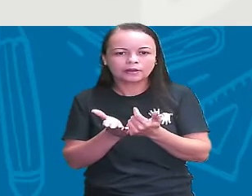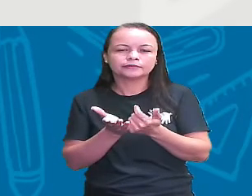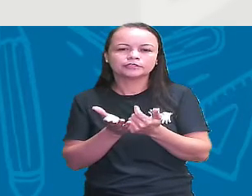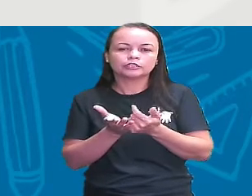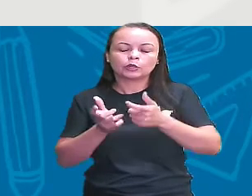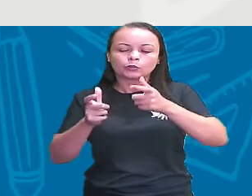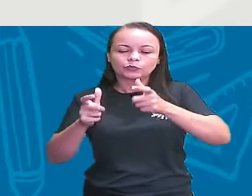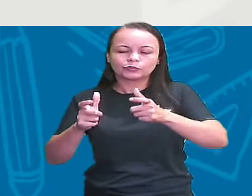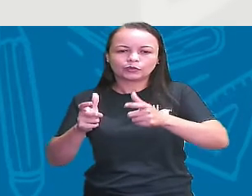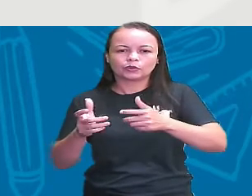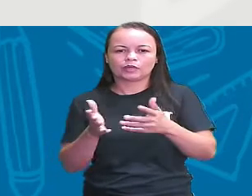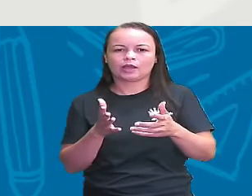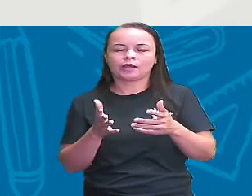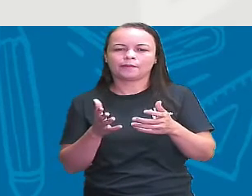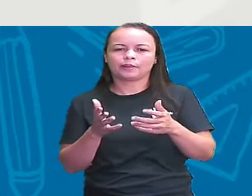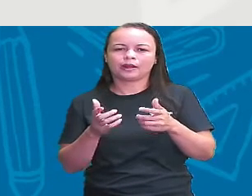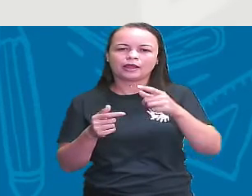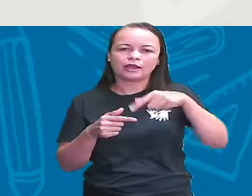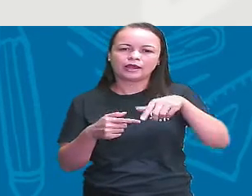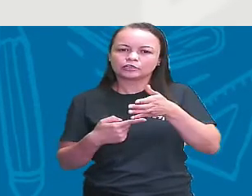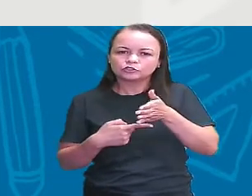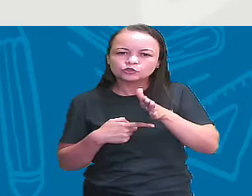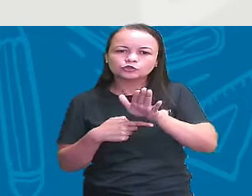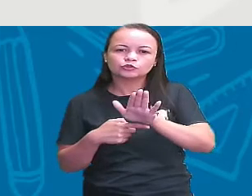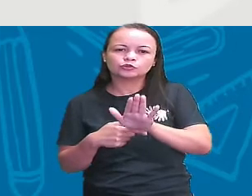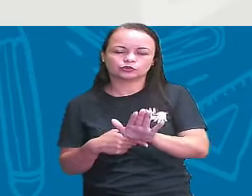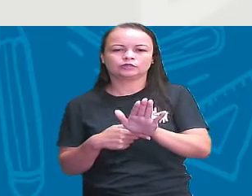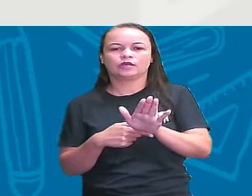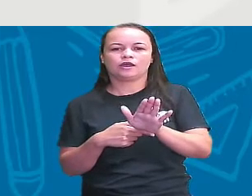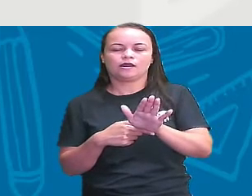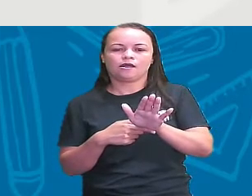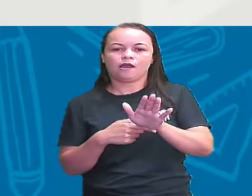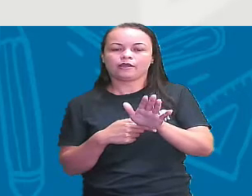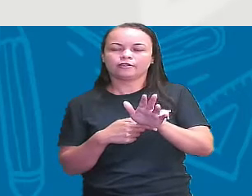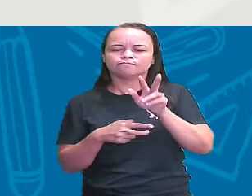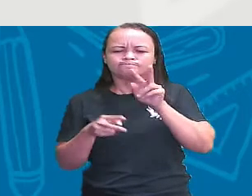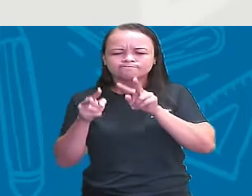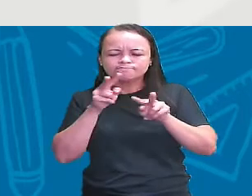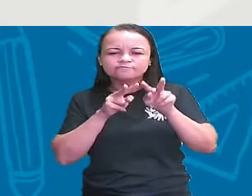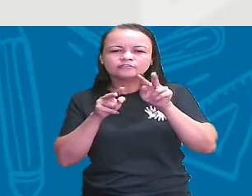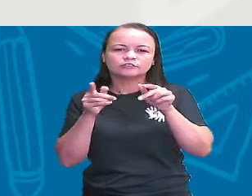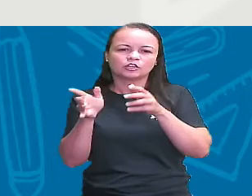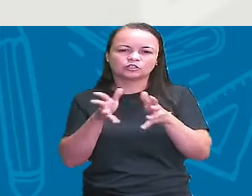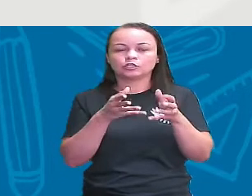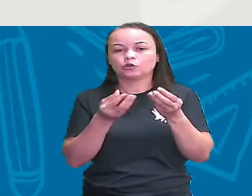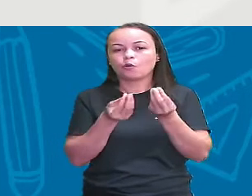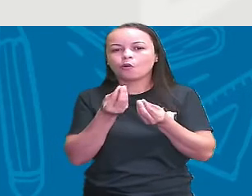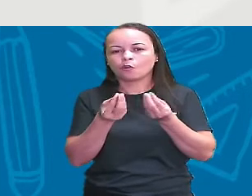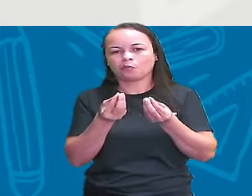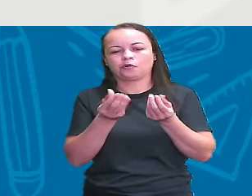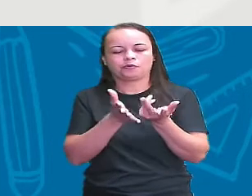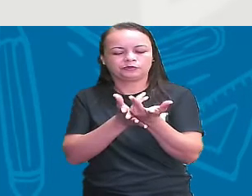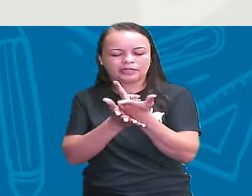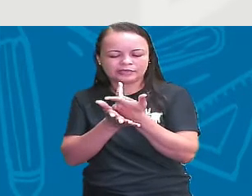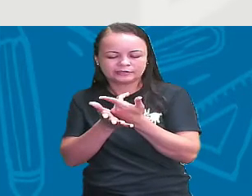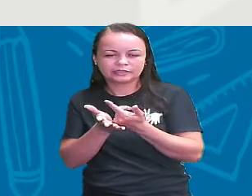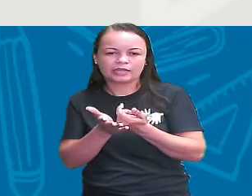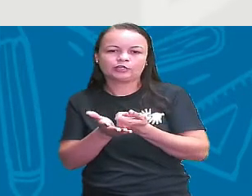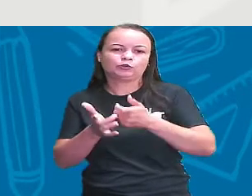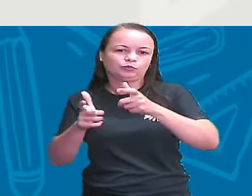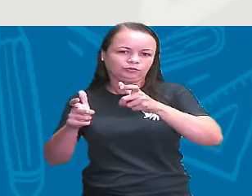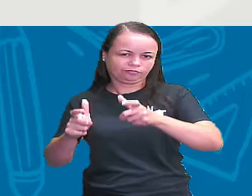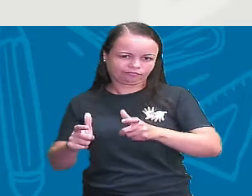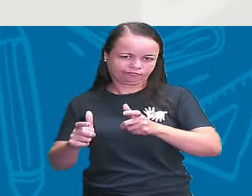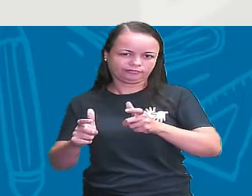ele serve para te direcionar e te dar uma visão em forma de desenho daquele determinado